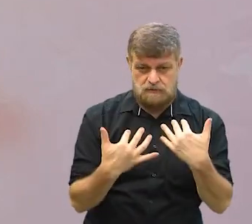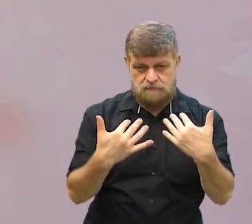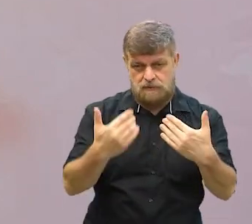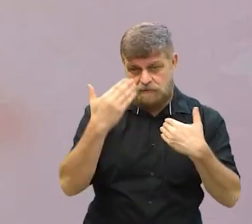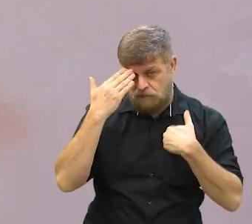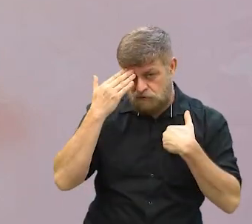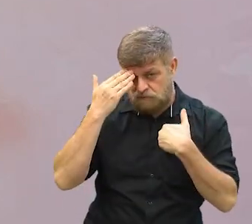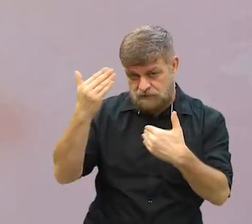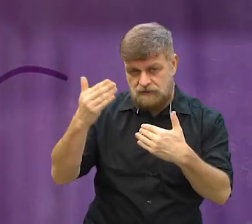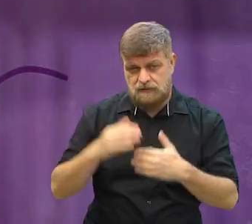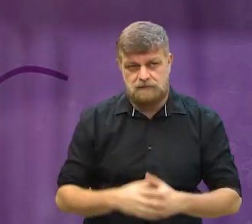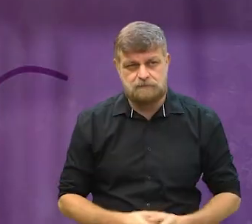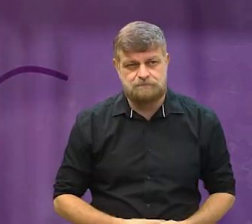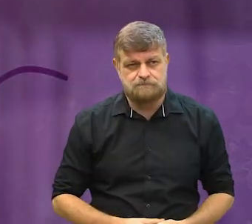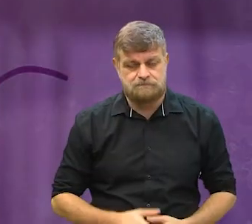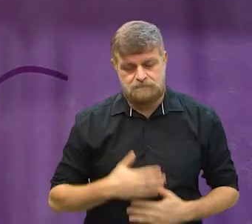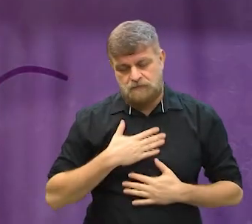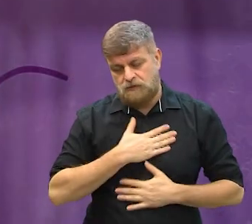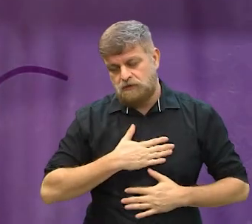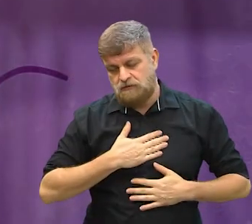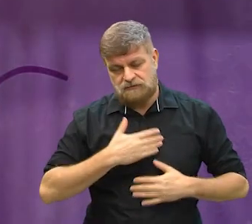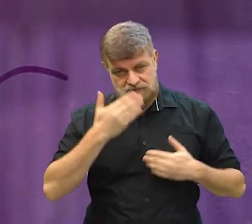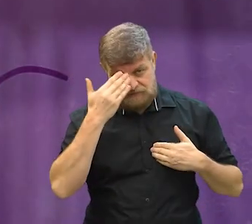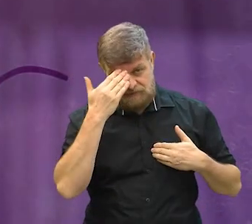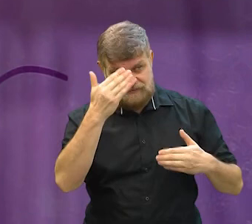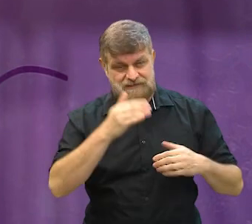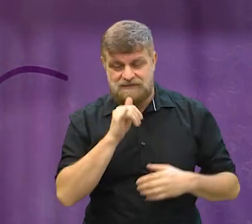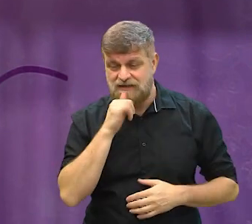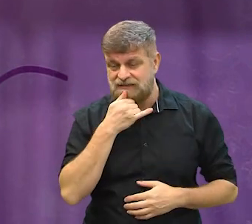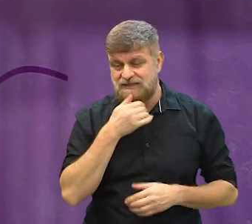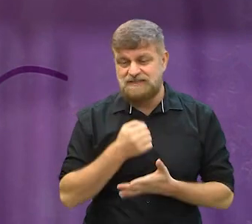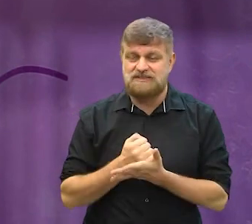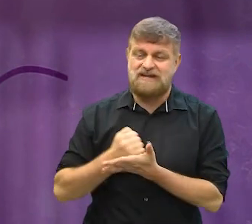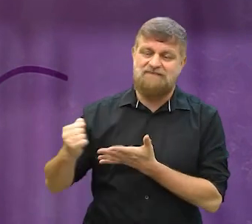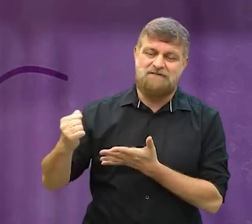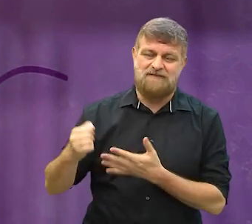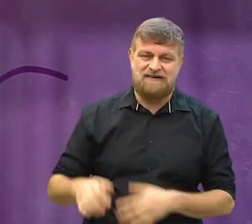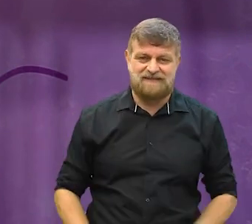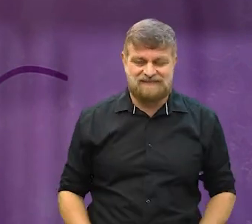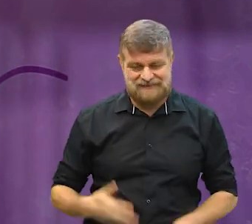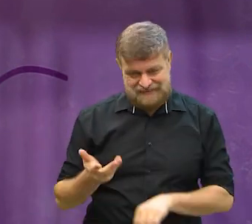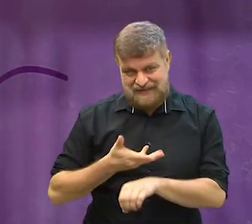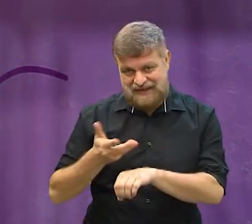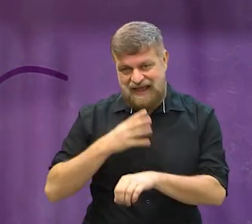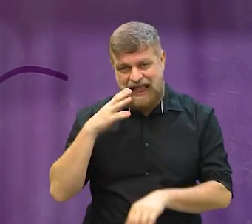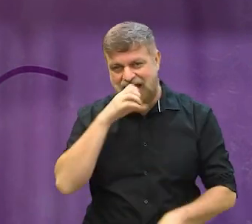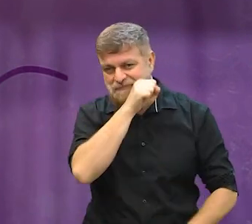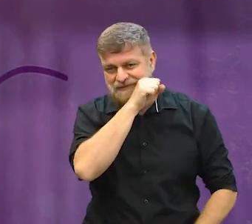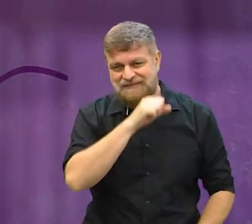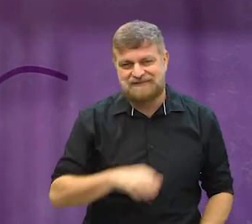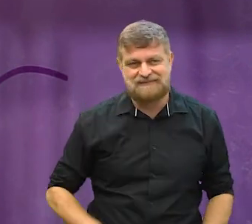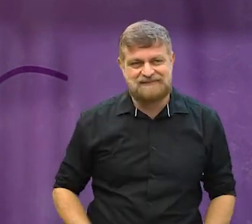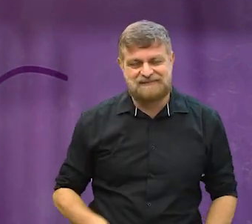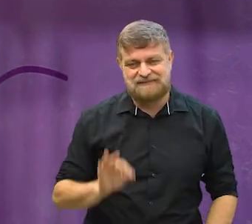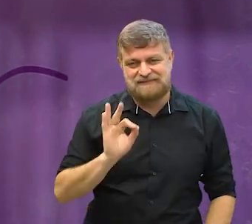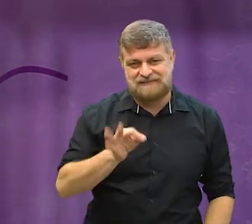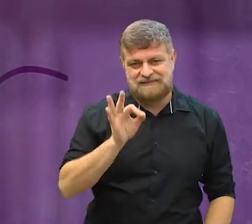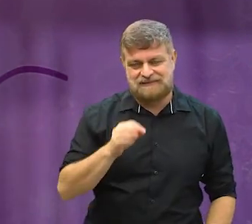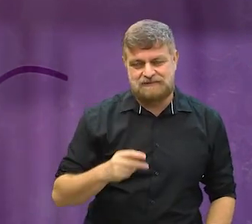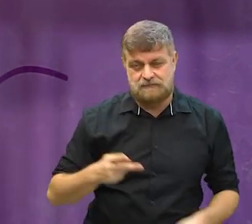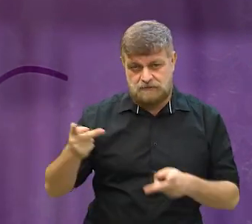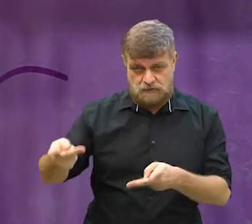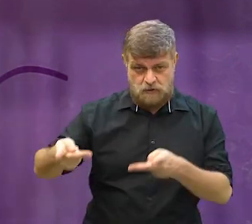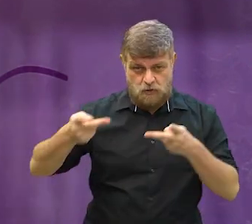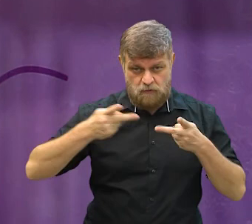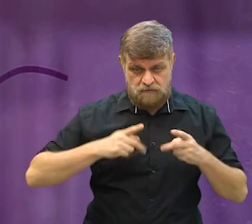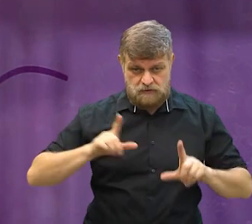Muito obrigada. Obrigada, eu que agradeço. Estou triste que terminou. Passa rápido, né? Passa. Mas fica